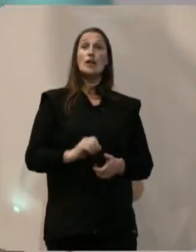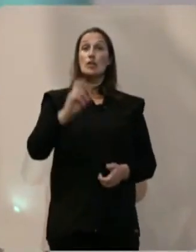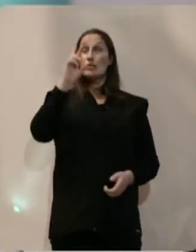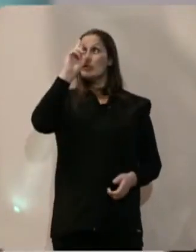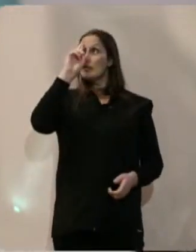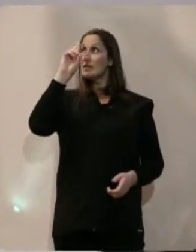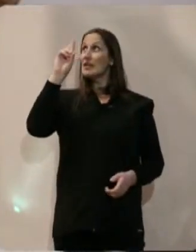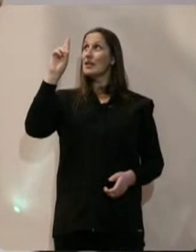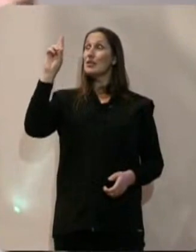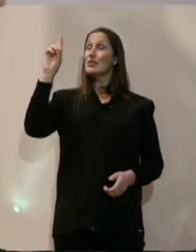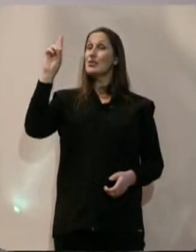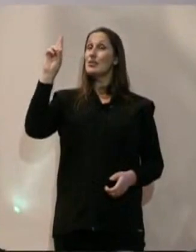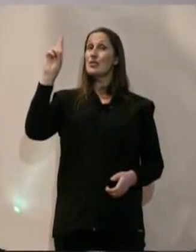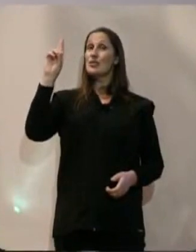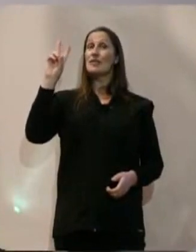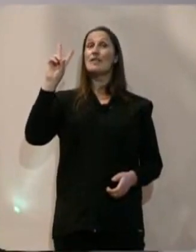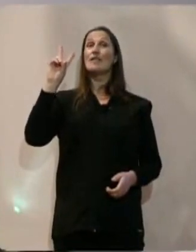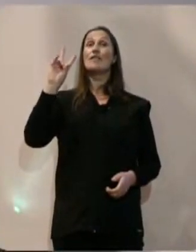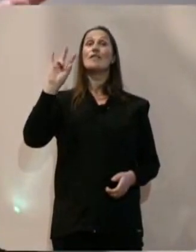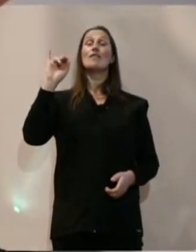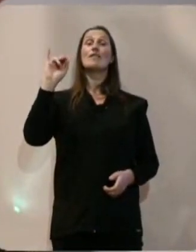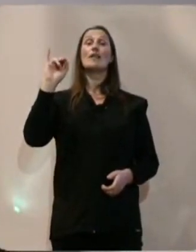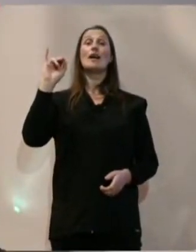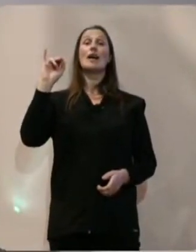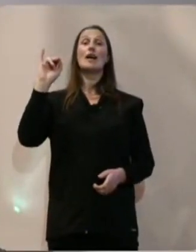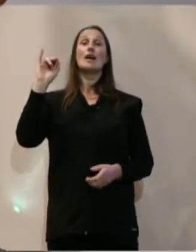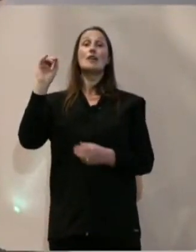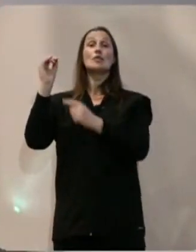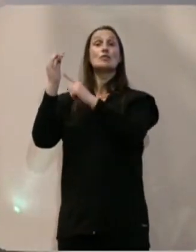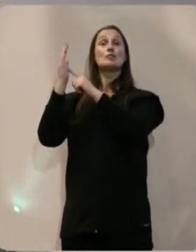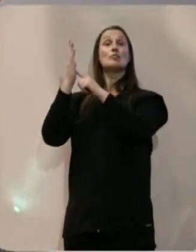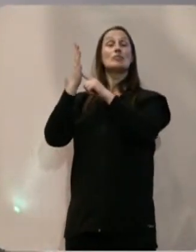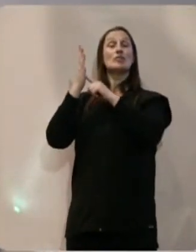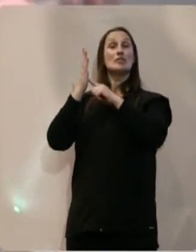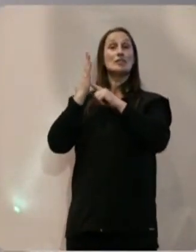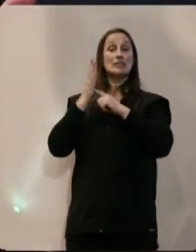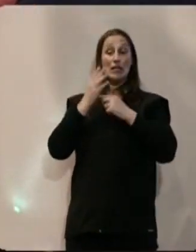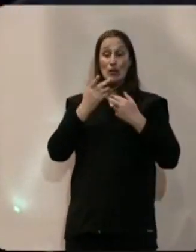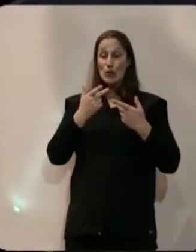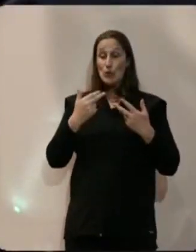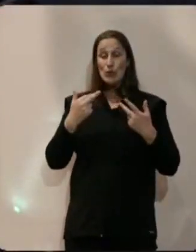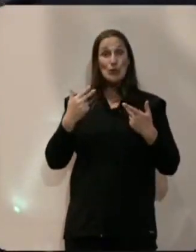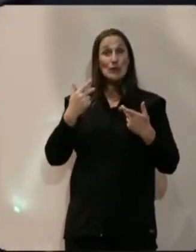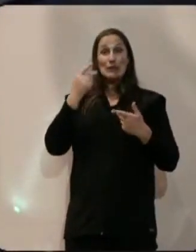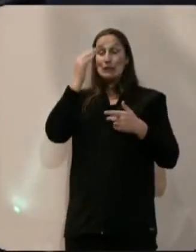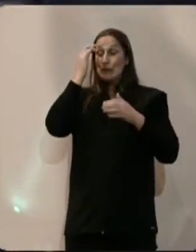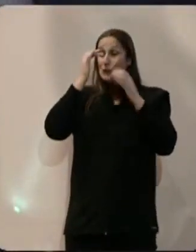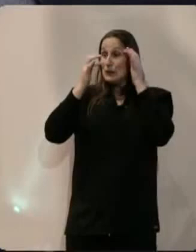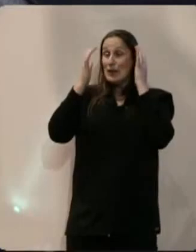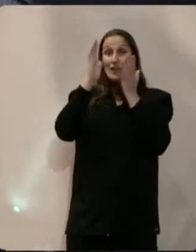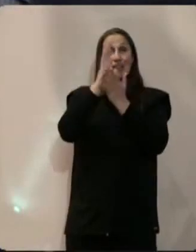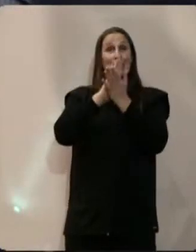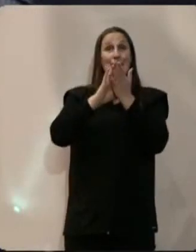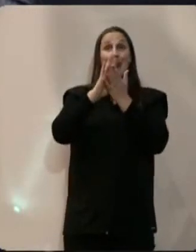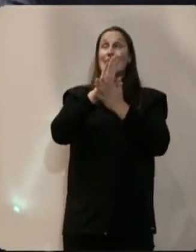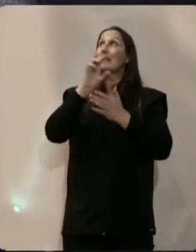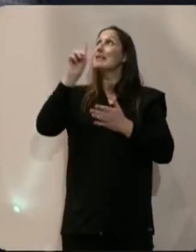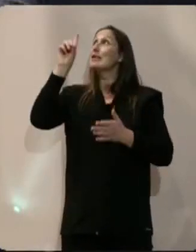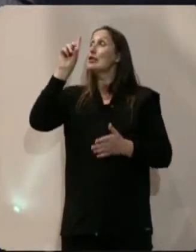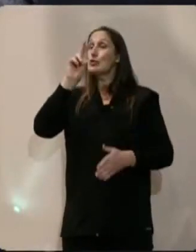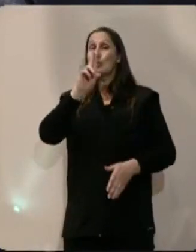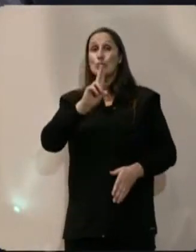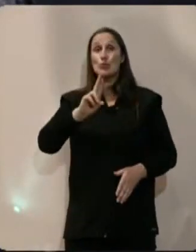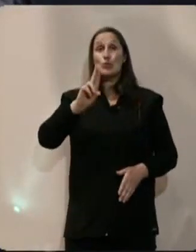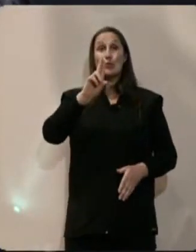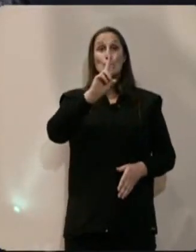fazer perceber coisas que nós não imaginávamos. E Ele nos usa para